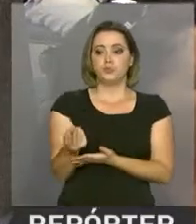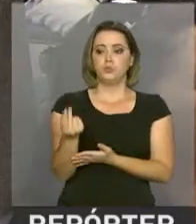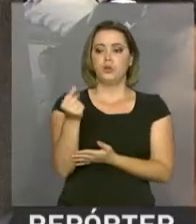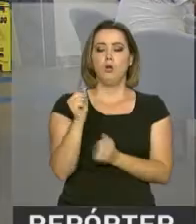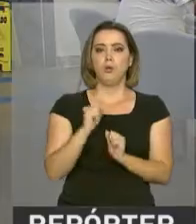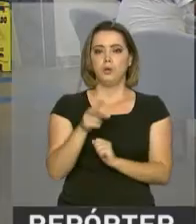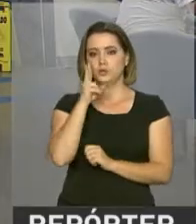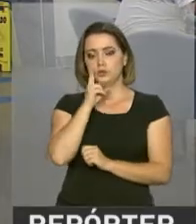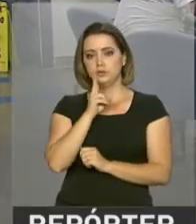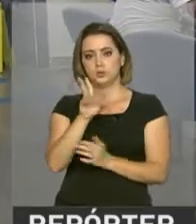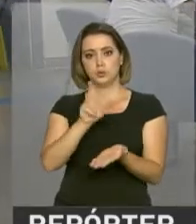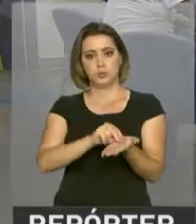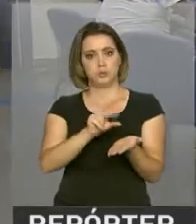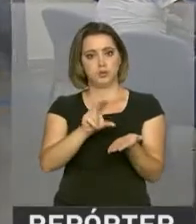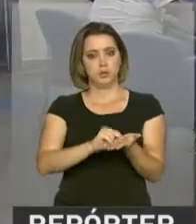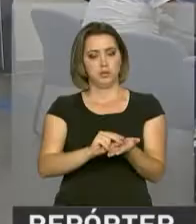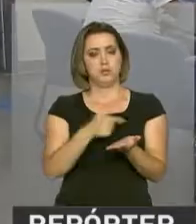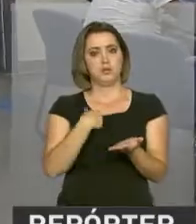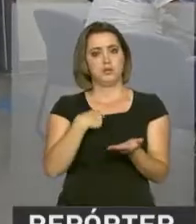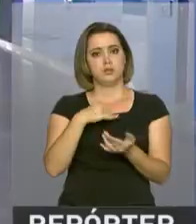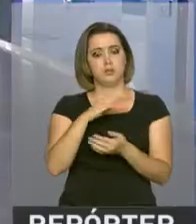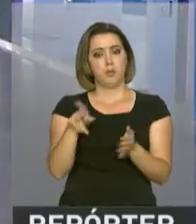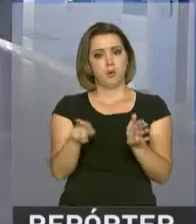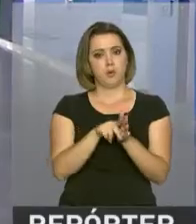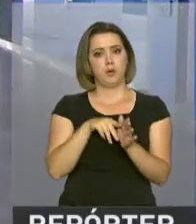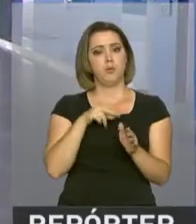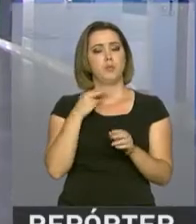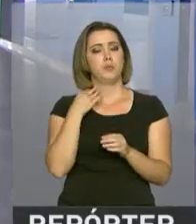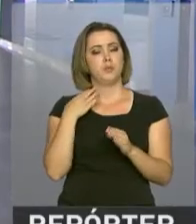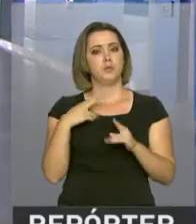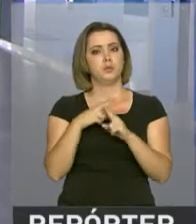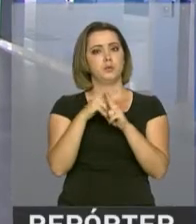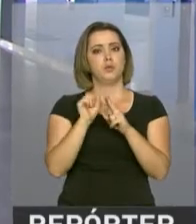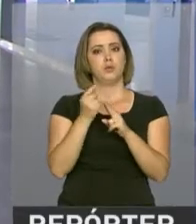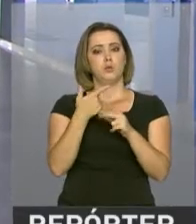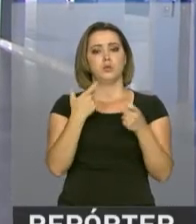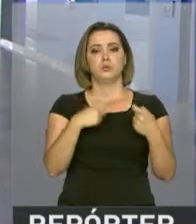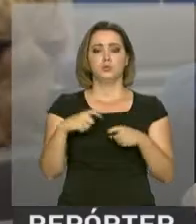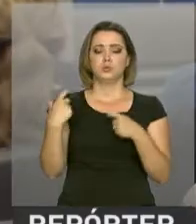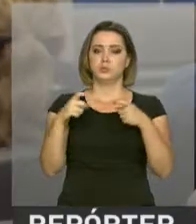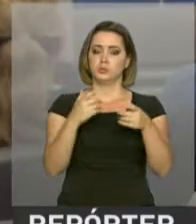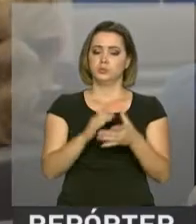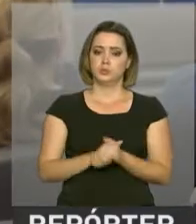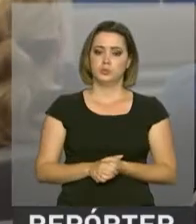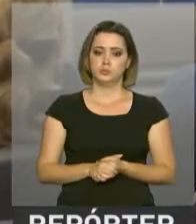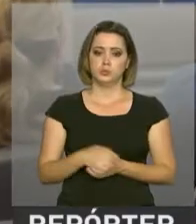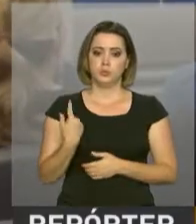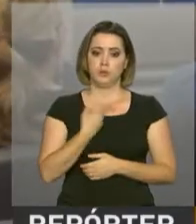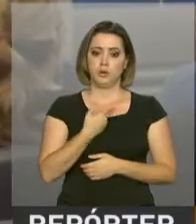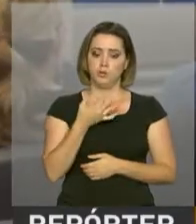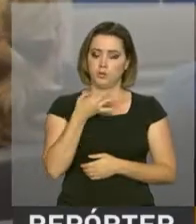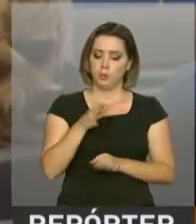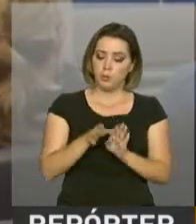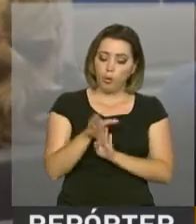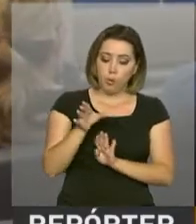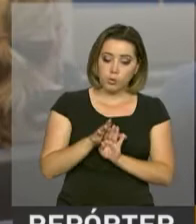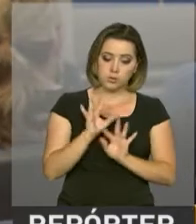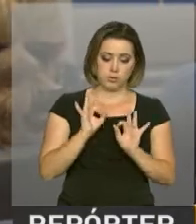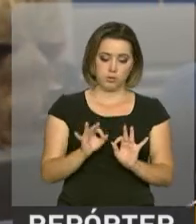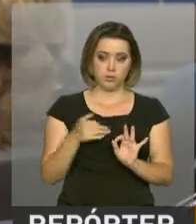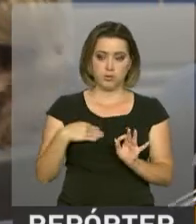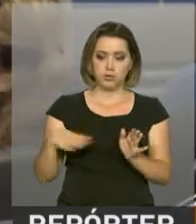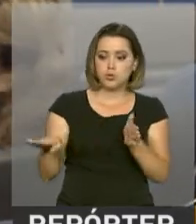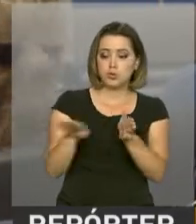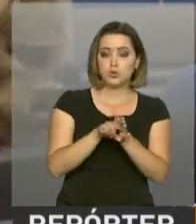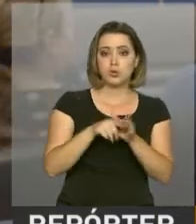consultado por aplicativo site da caixa ou agências da instituição a nossa recomendação se dirija aos